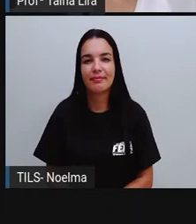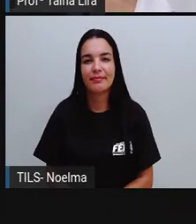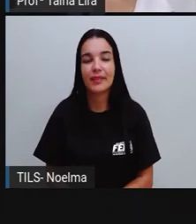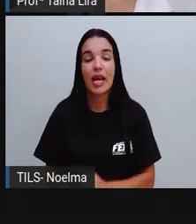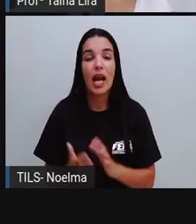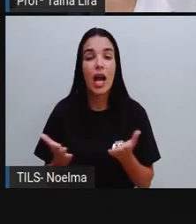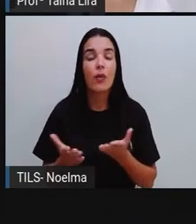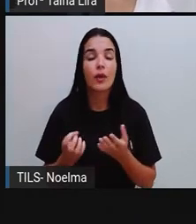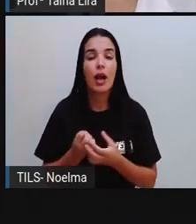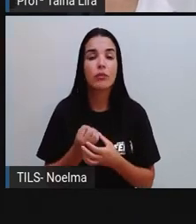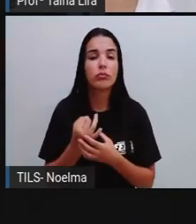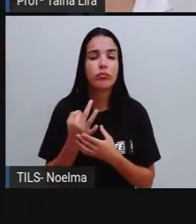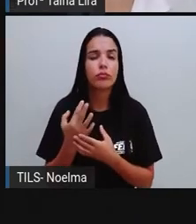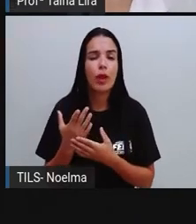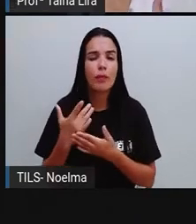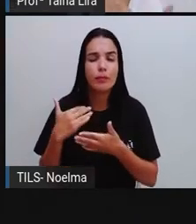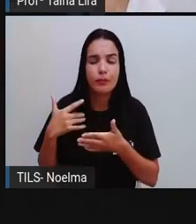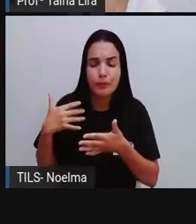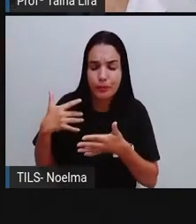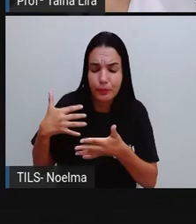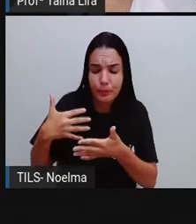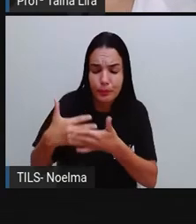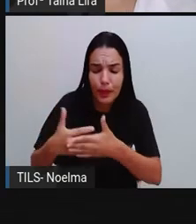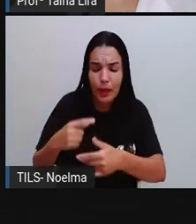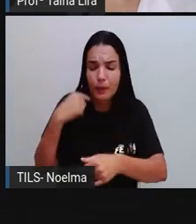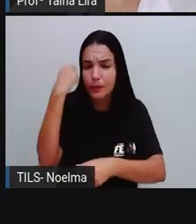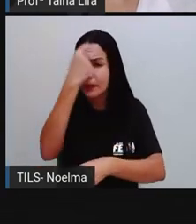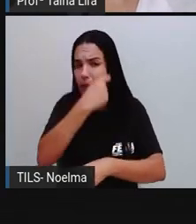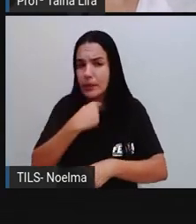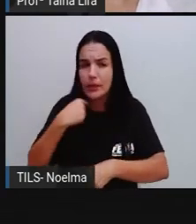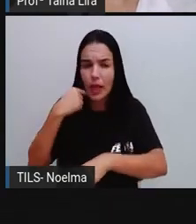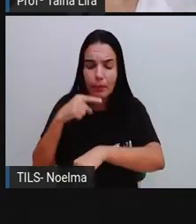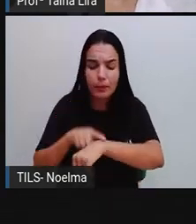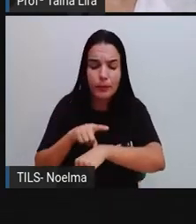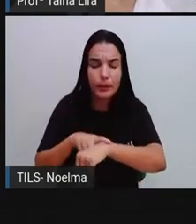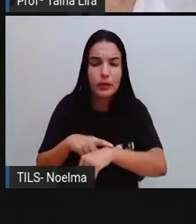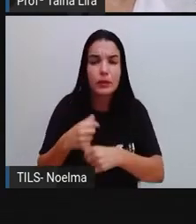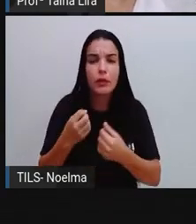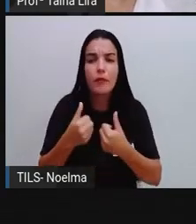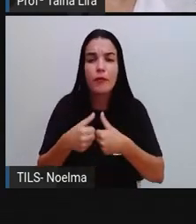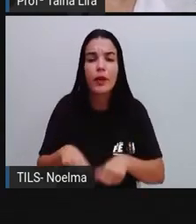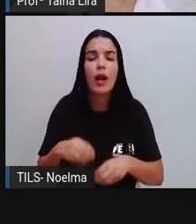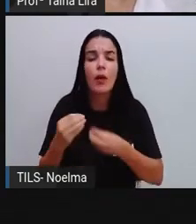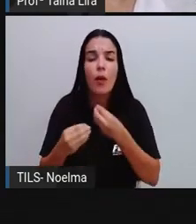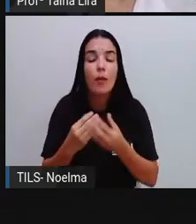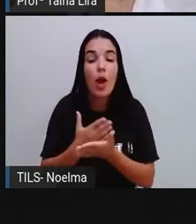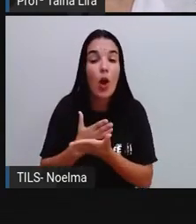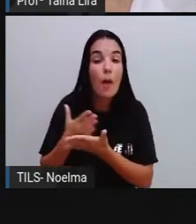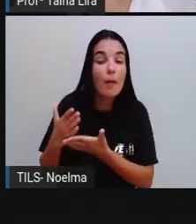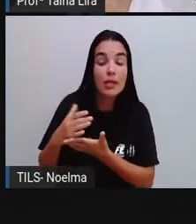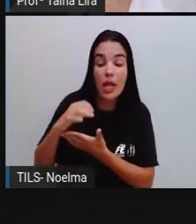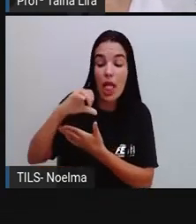E qual é a duração de tempo dessa batalha? Então, a gente viu que a batalha vai começar, ó,